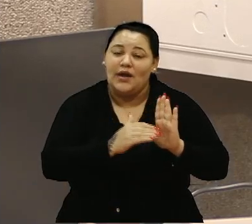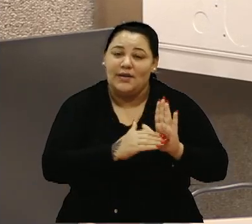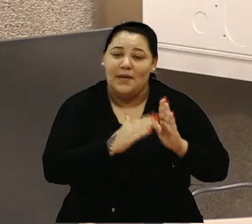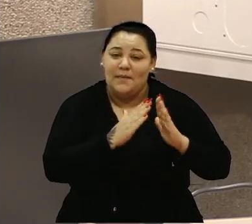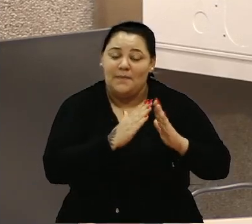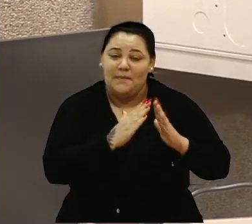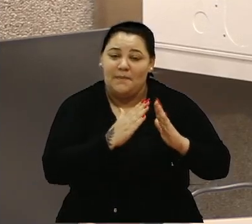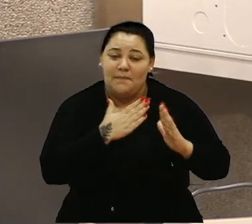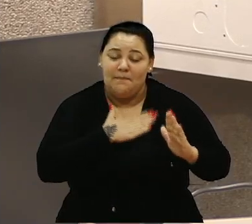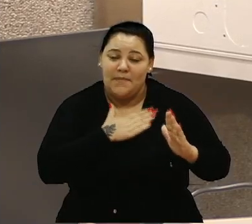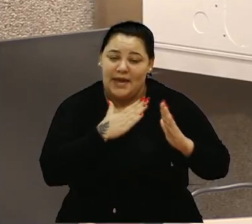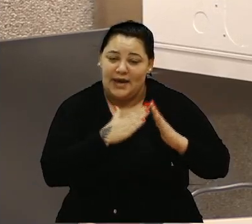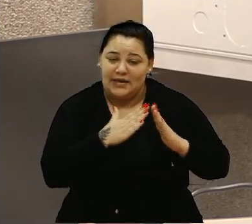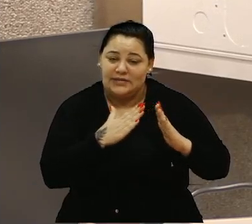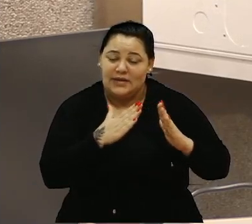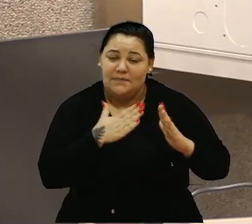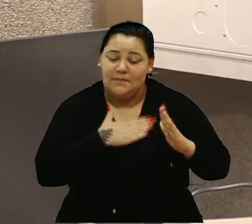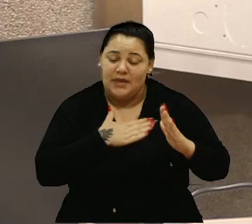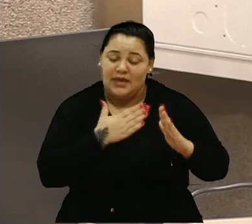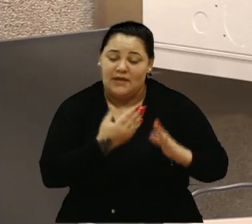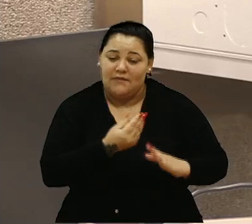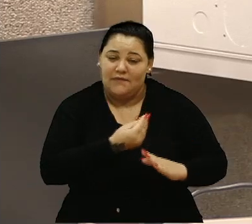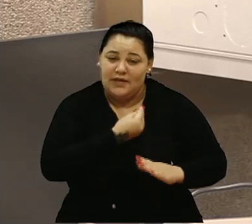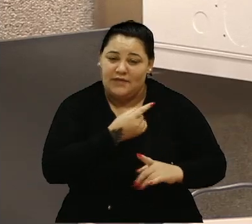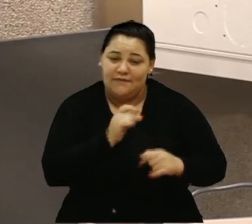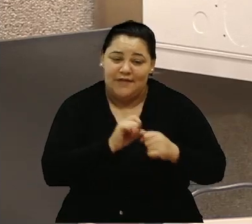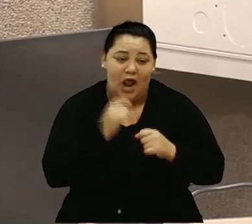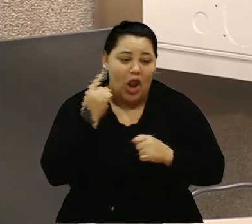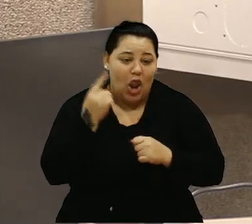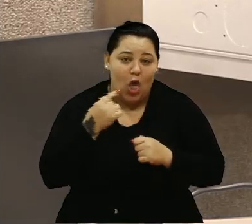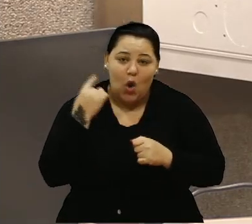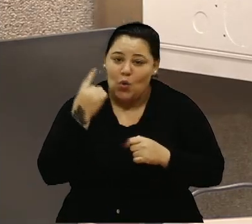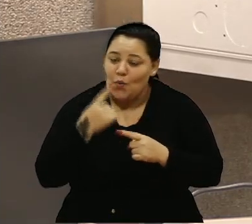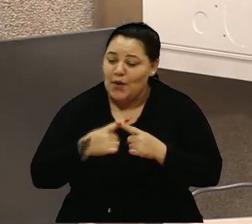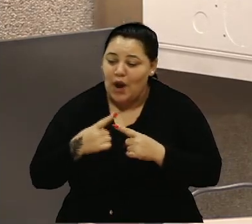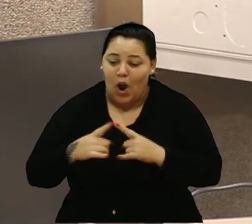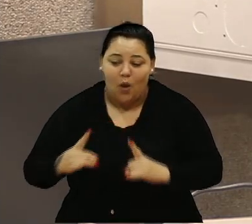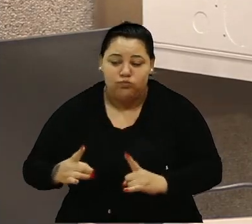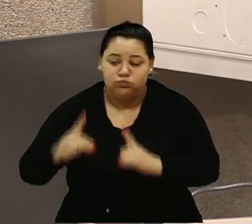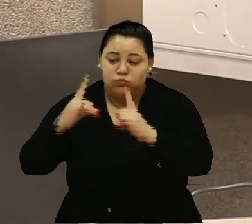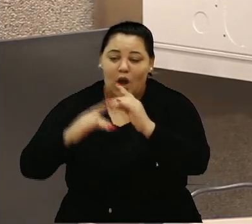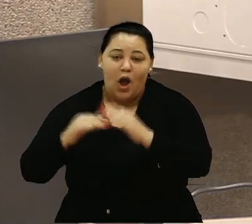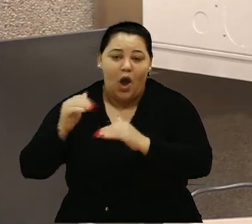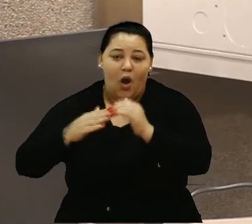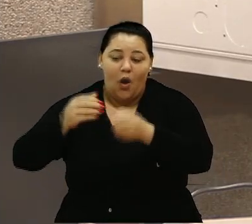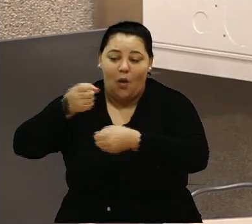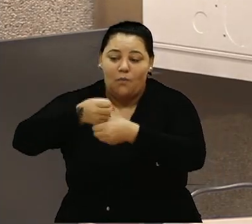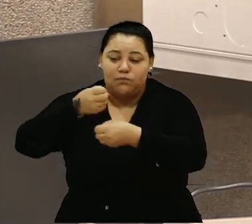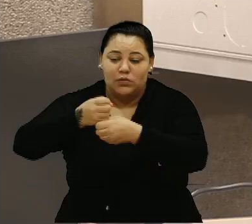se fez aquela loucura, né, da construção de todos aqueles apartamentos lá concentrados num